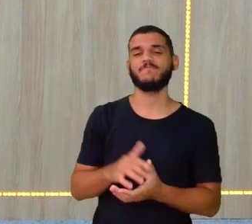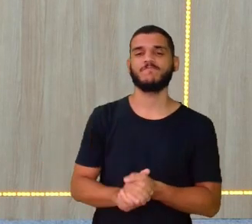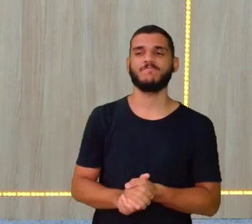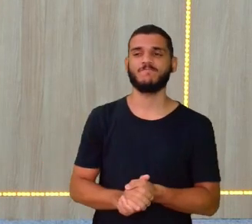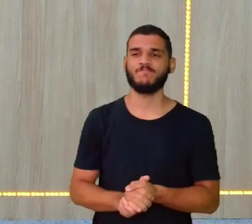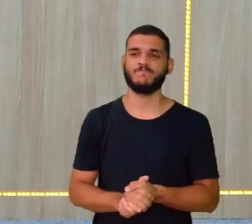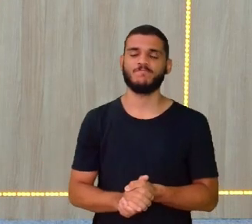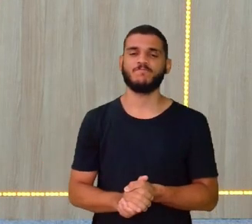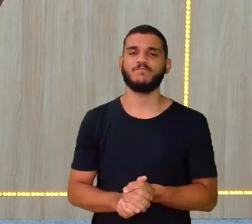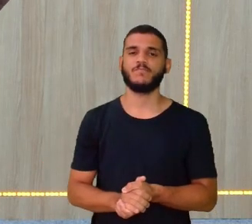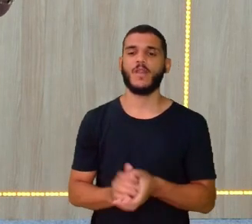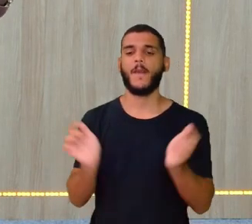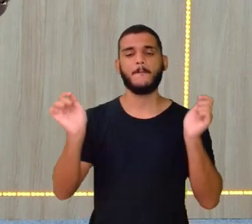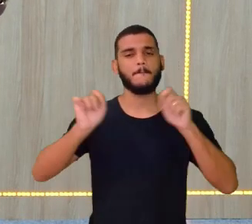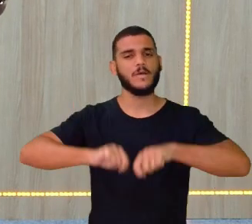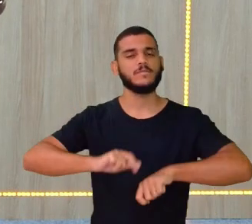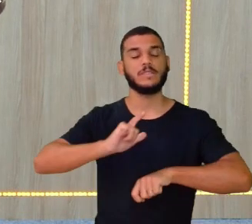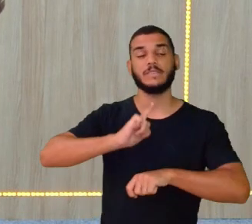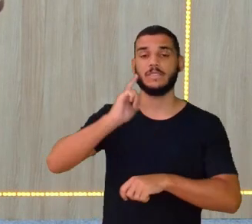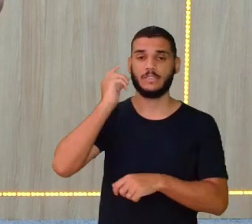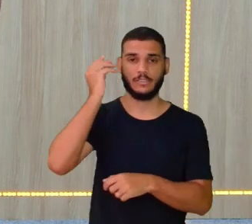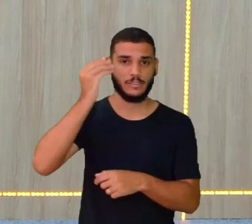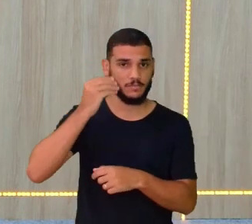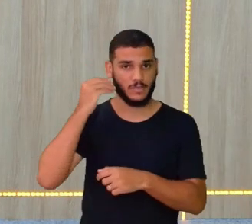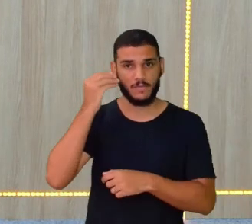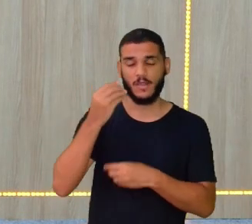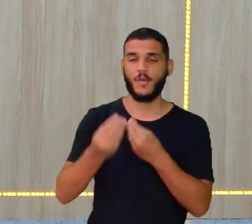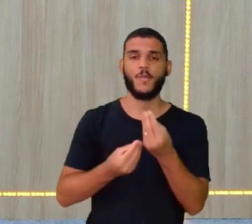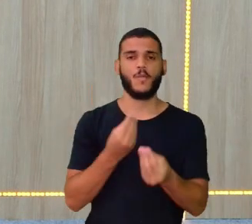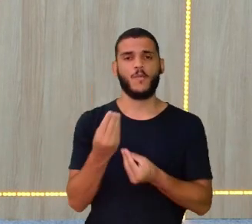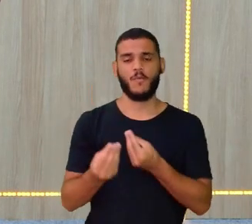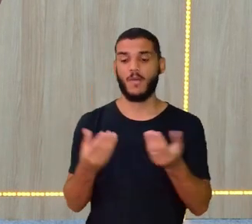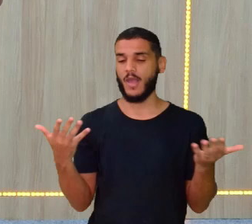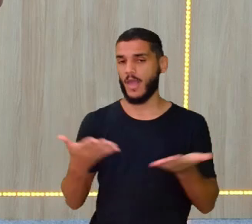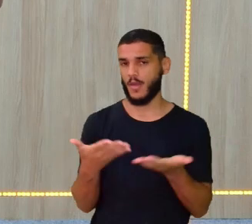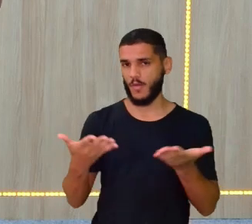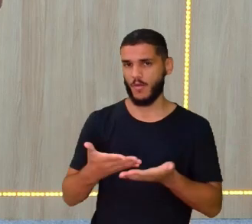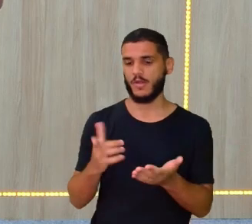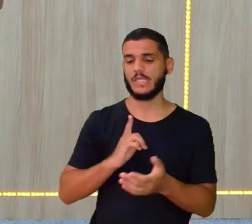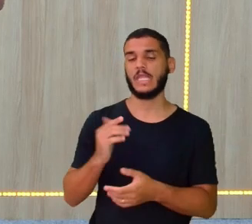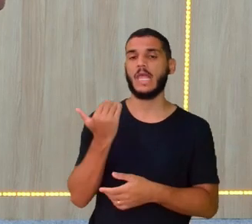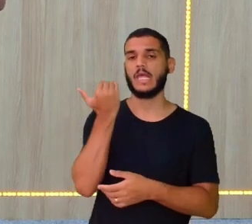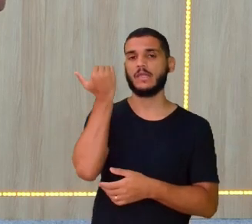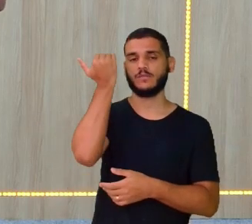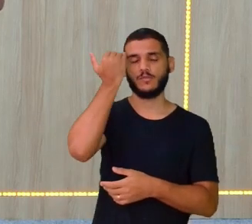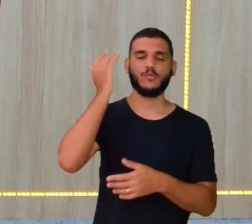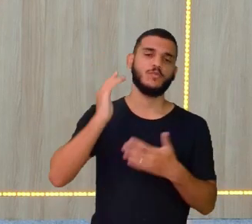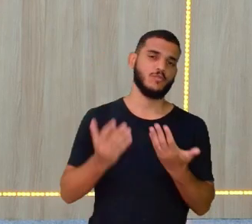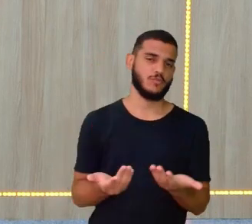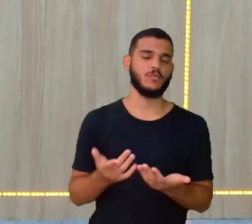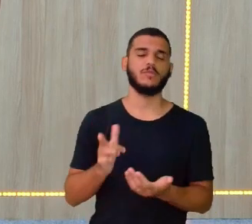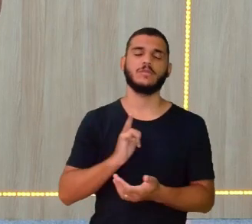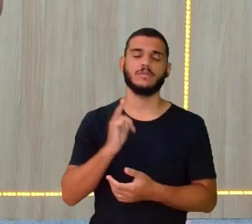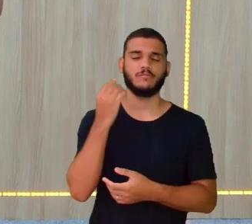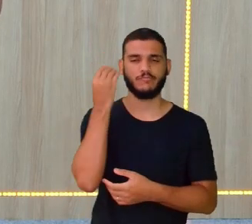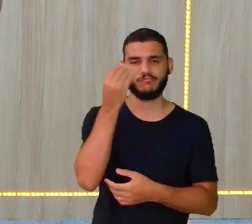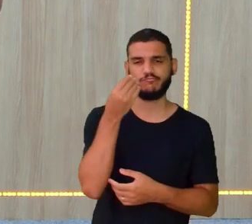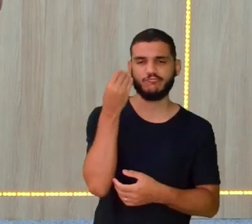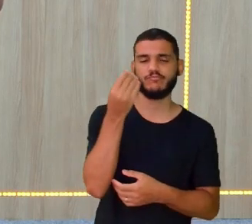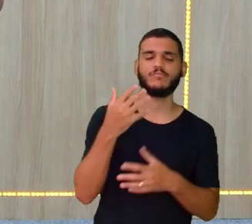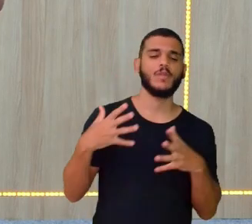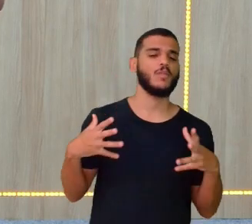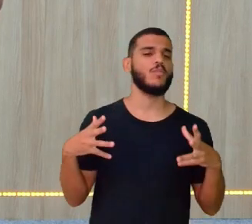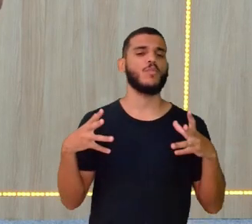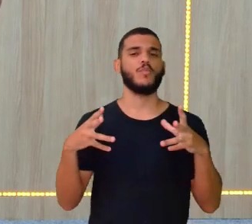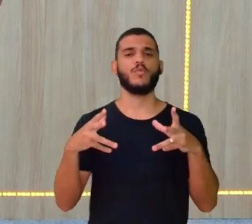não é, a vivenciar agora, não é, na fase adulta, não é, a vivenciar